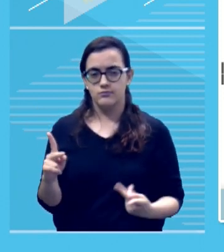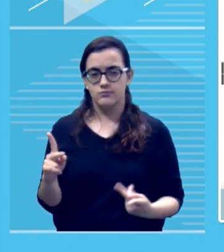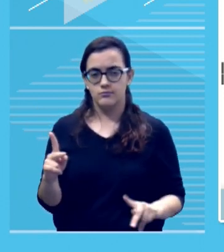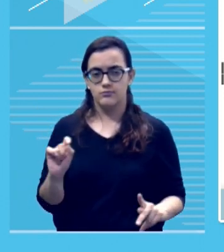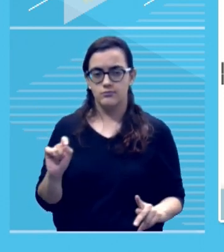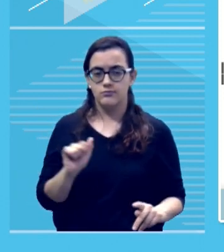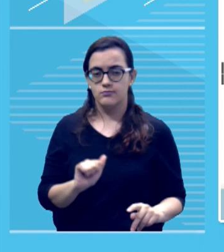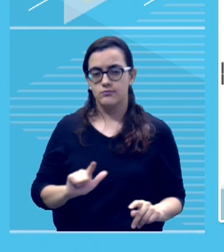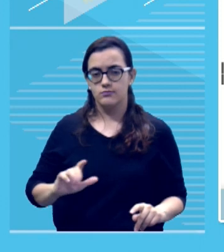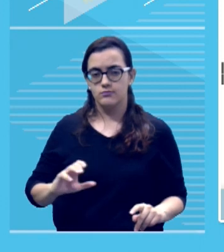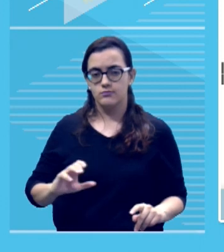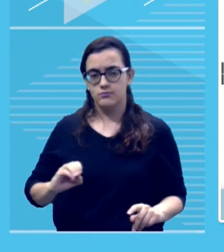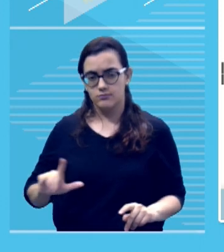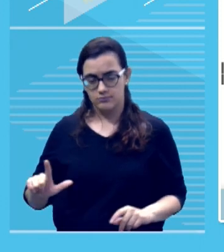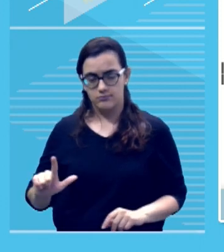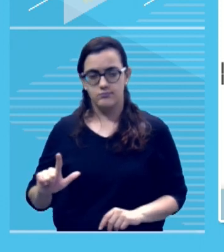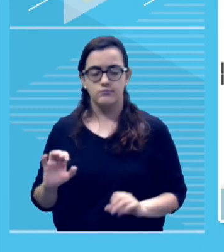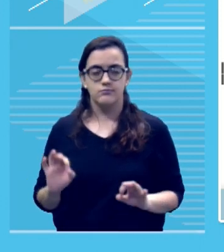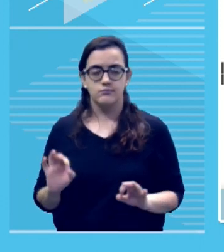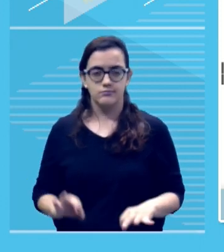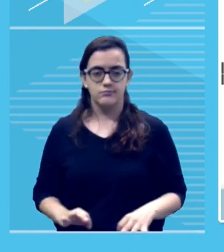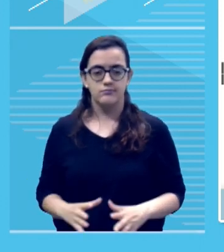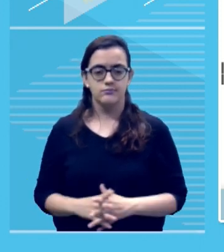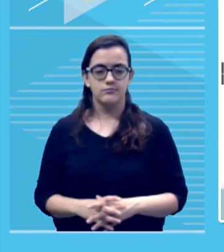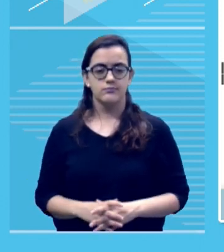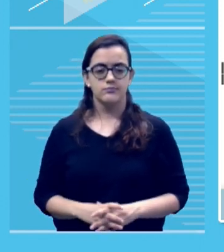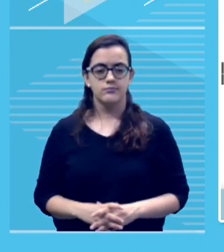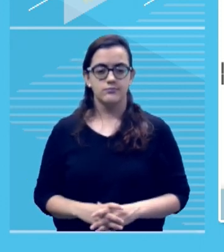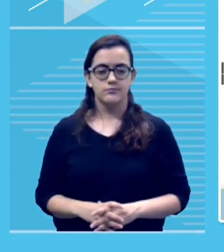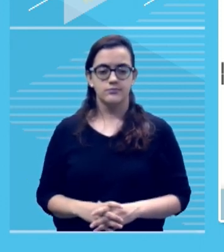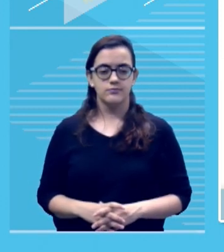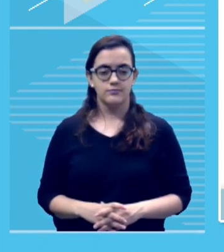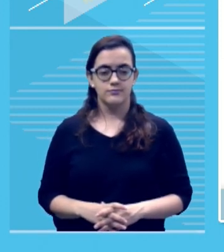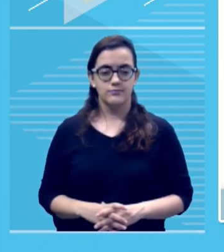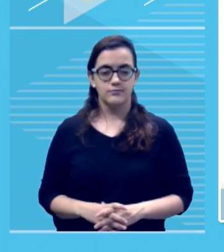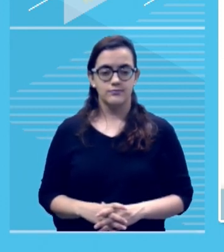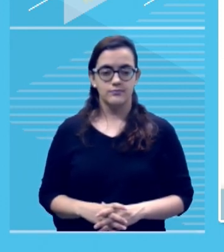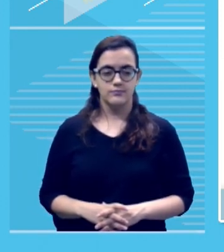representam álcoois. Certo?